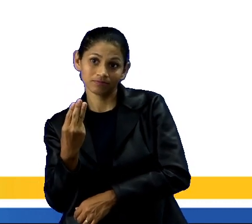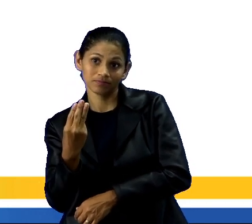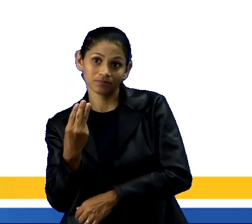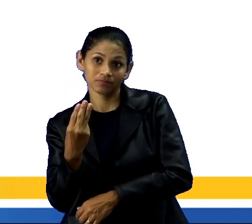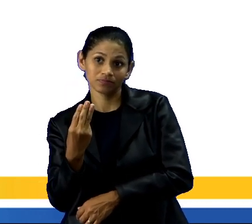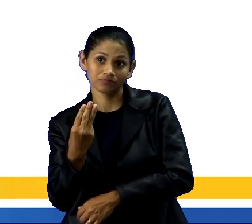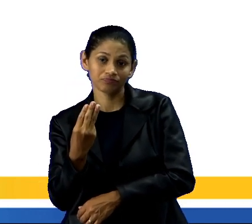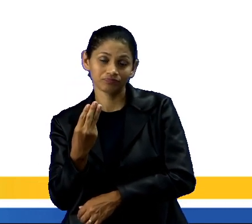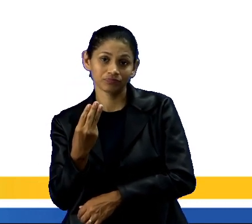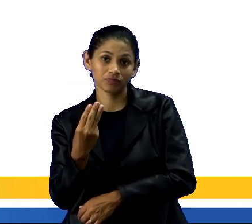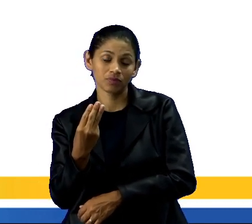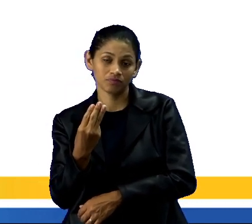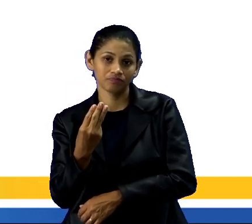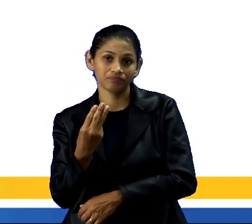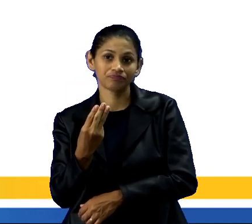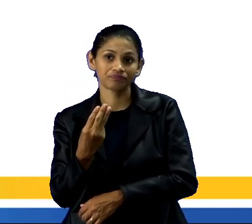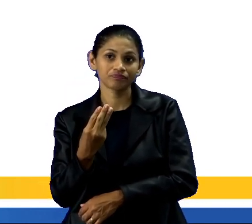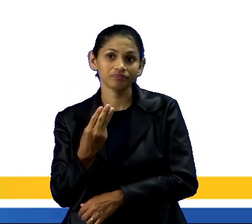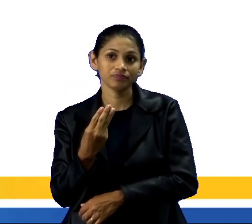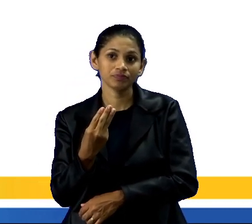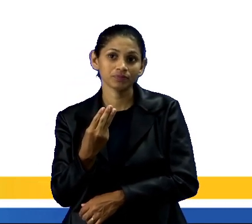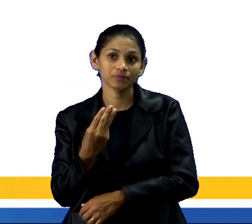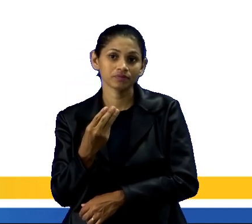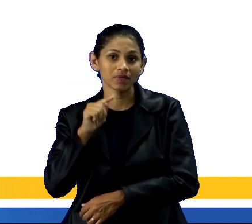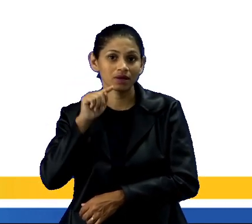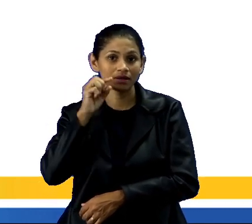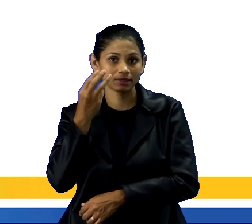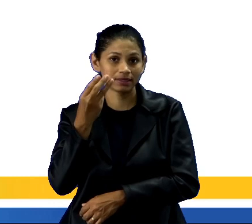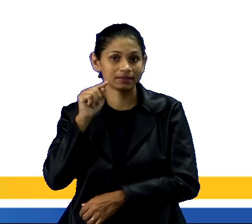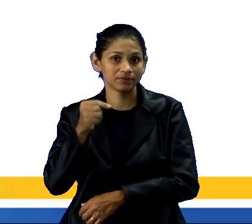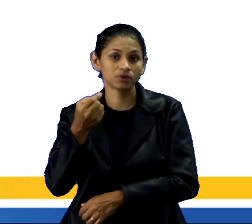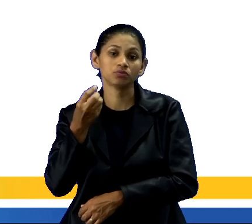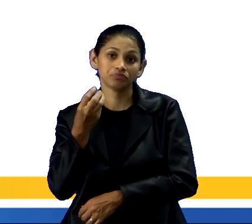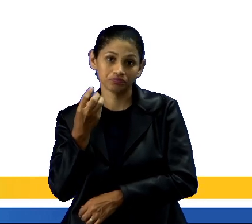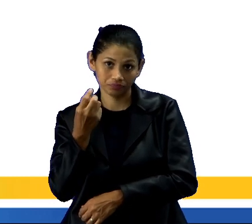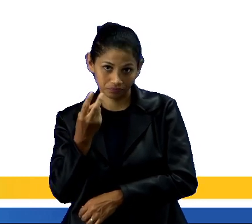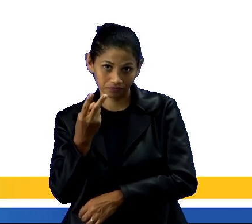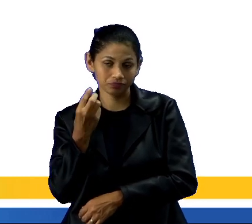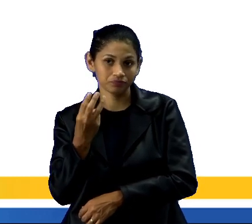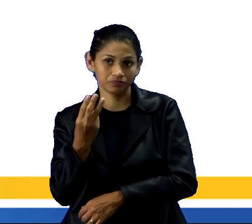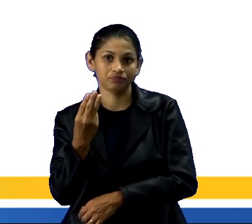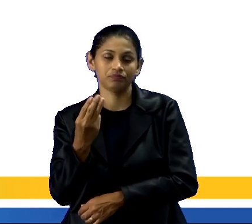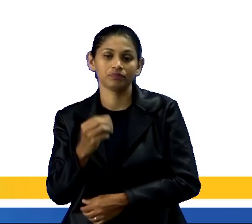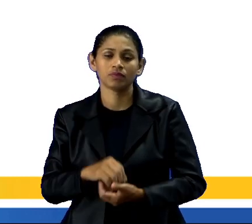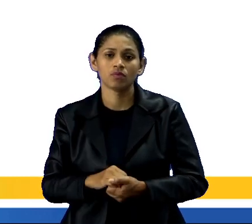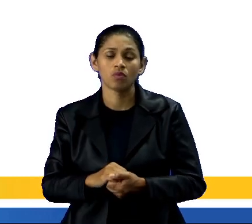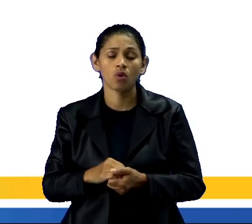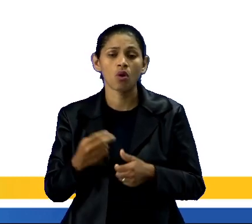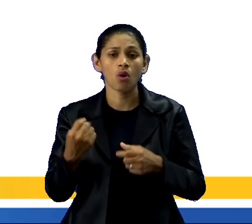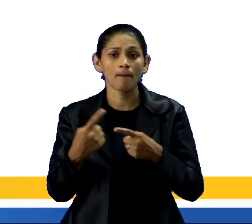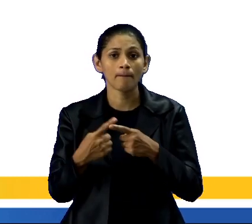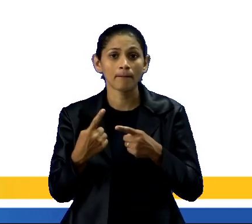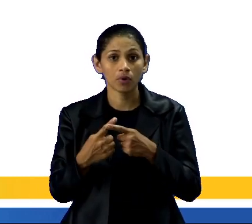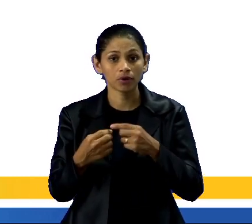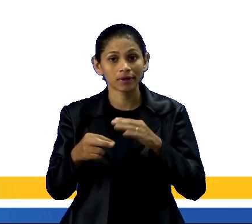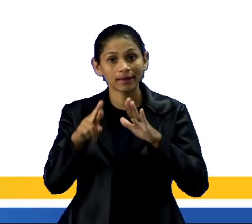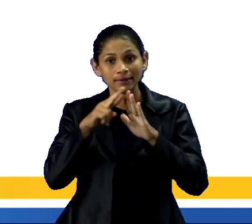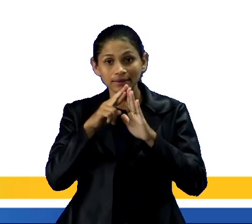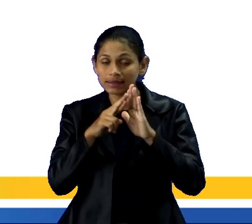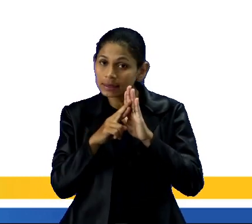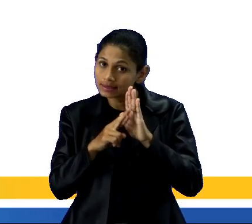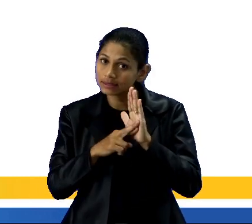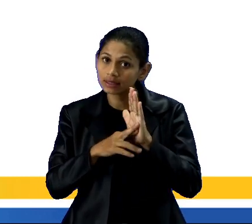3,234. O que eu fiz? Eu reduzi para 3,23. Isso mesmo, porque é uma regrinha do arredondamento,